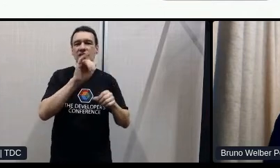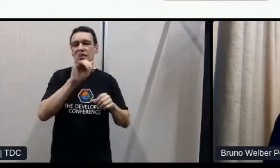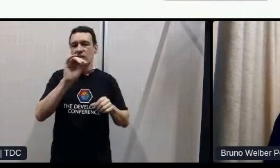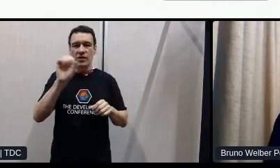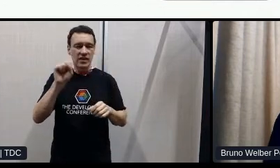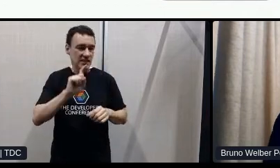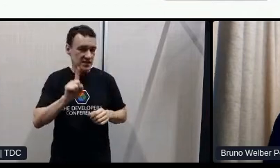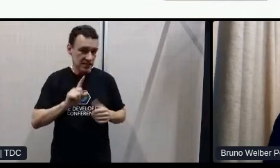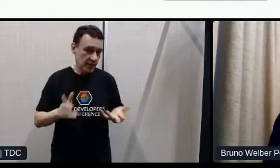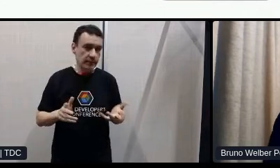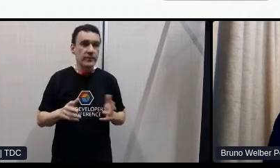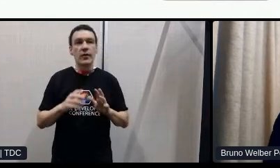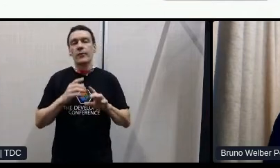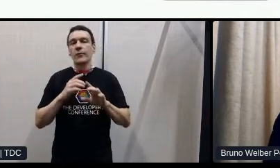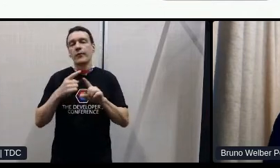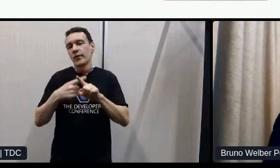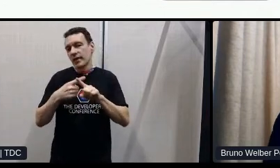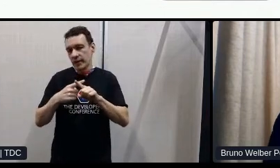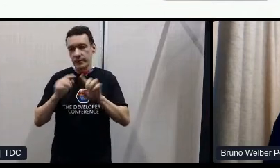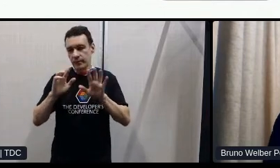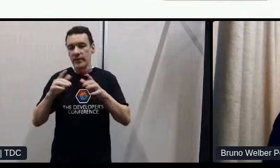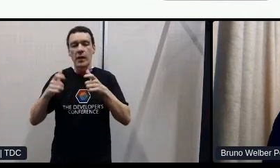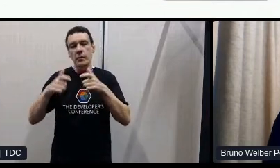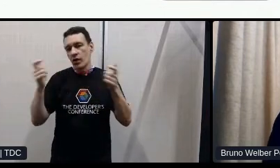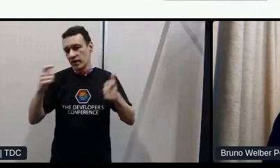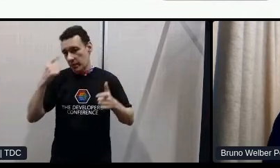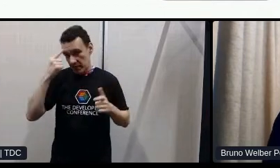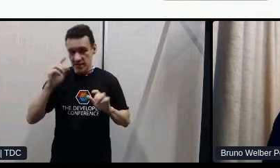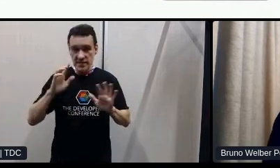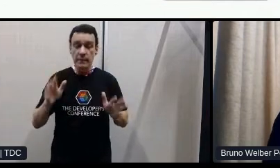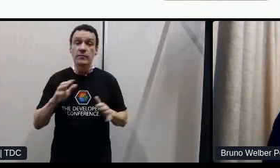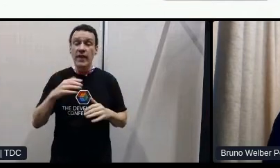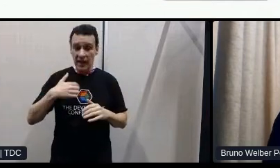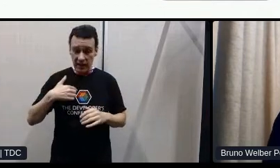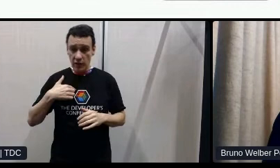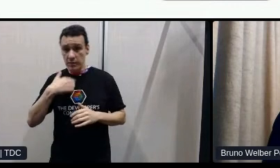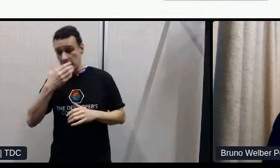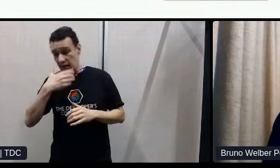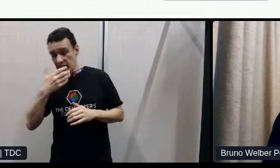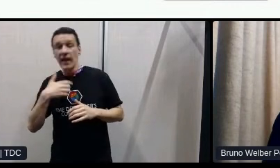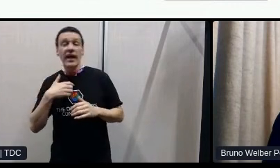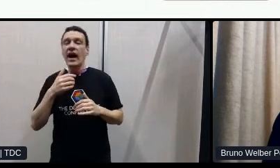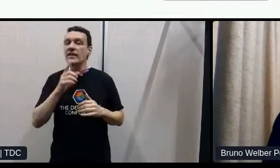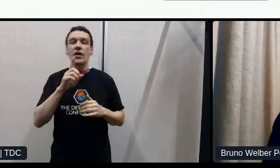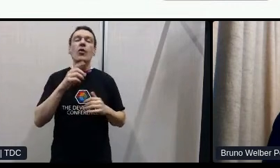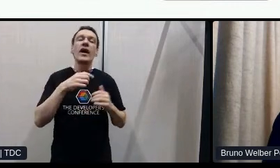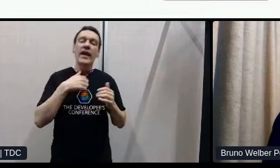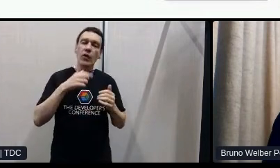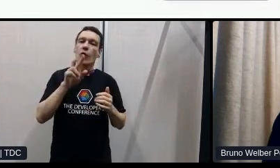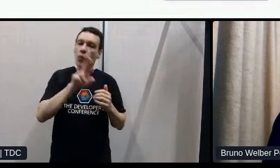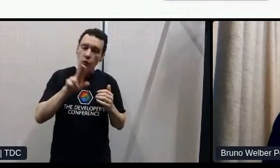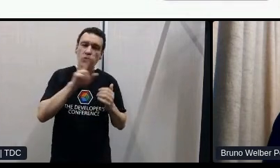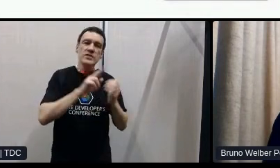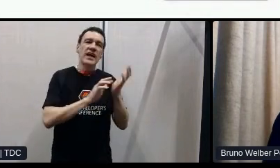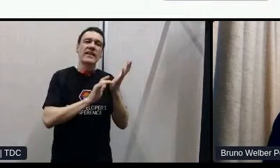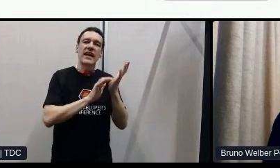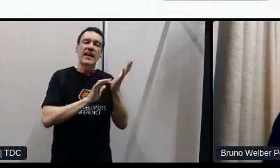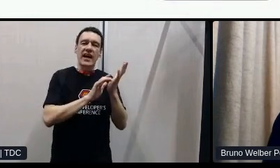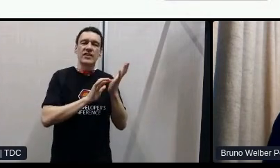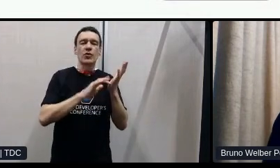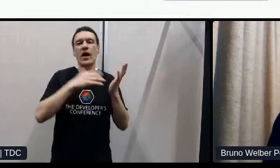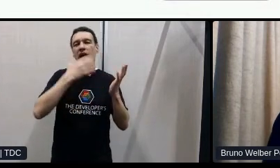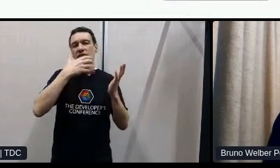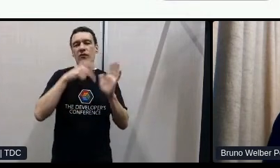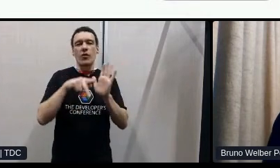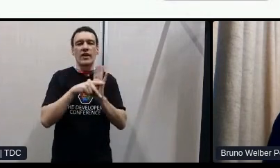falsa premissa de pensar, puta, os usuários do iOS, todos eles vão usar o teclado do iPhone, né? É padrão, todos eles vão usar